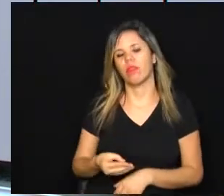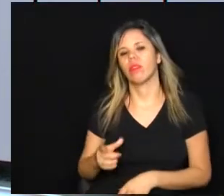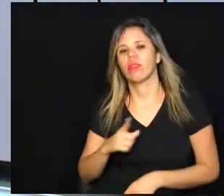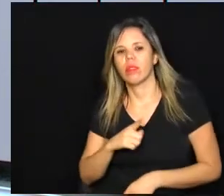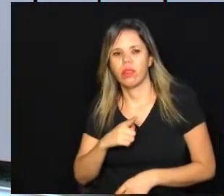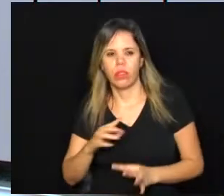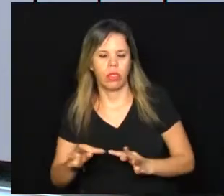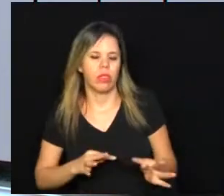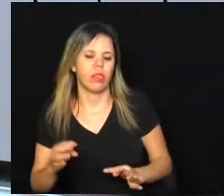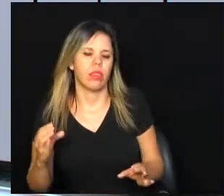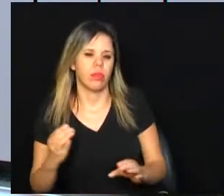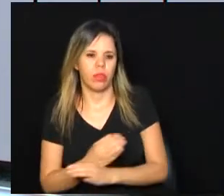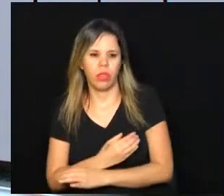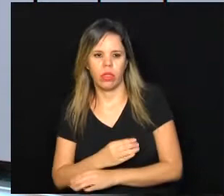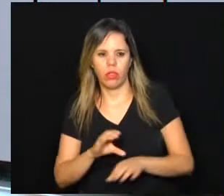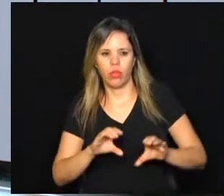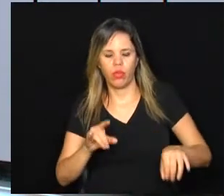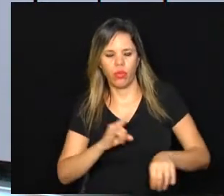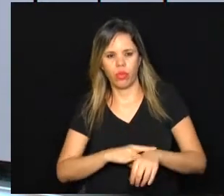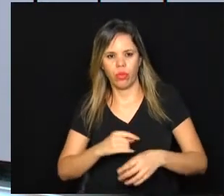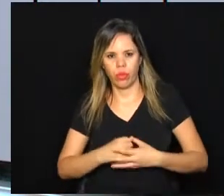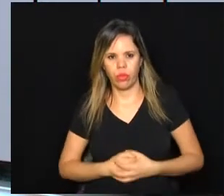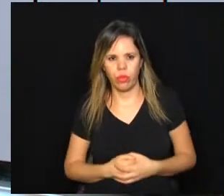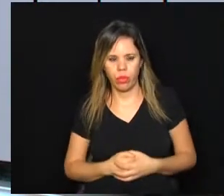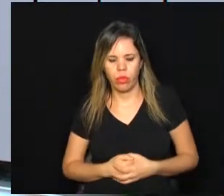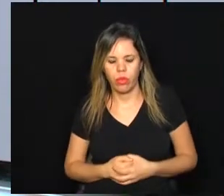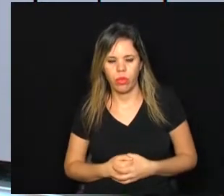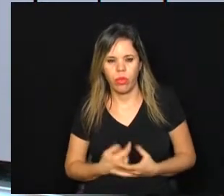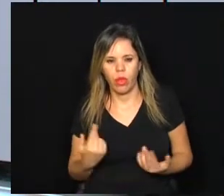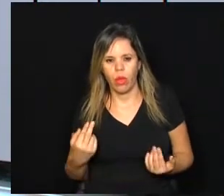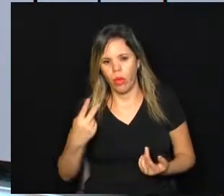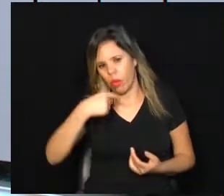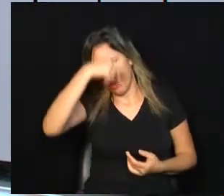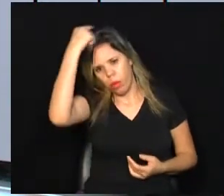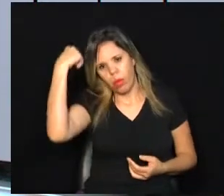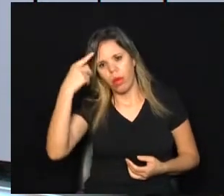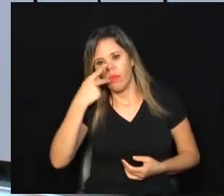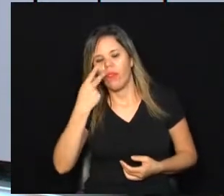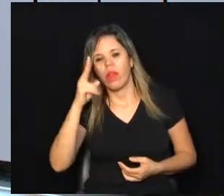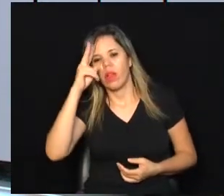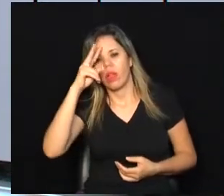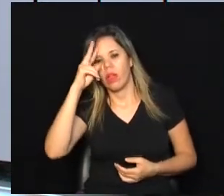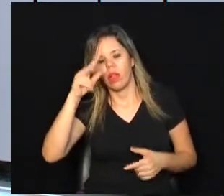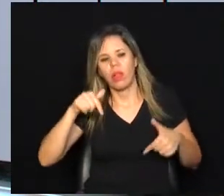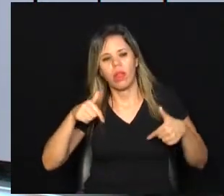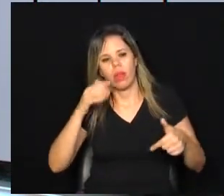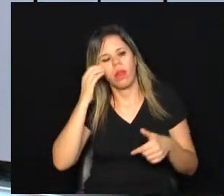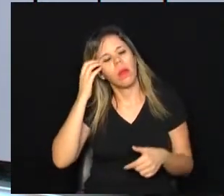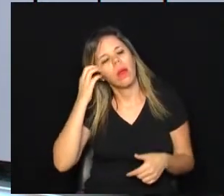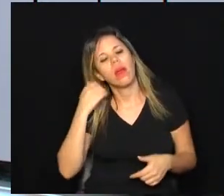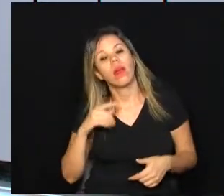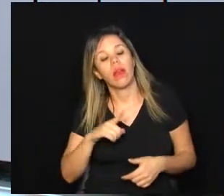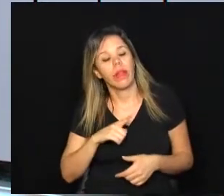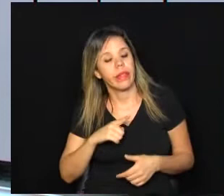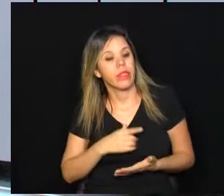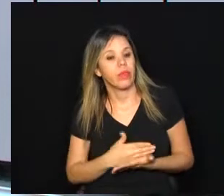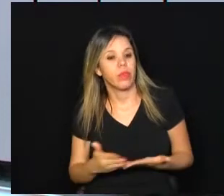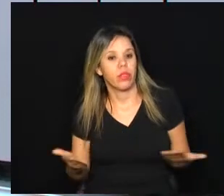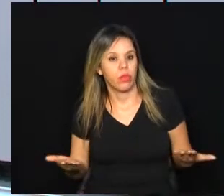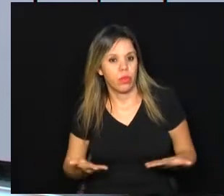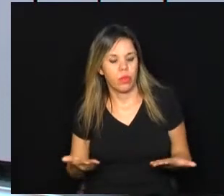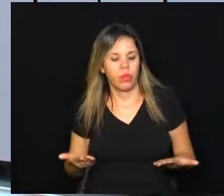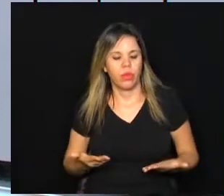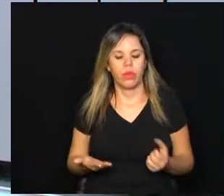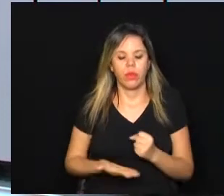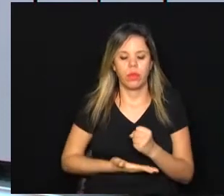tratar 100% do esgoto. E, como o Paulo Gaspar lembrou, essas ações são de longo prazo, mas você tem que começar hoje. E a